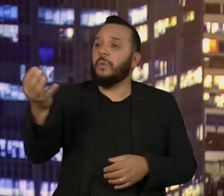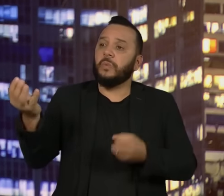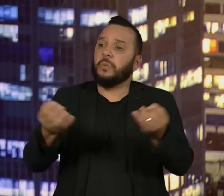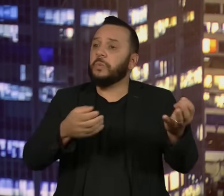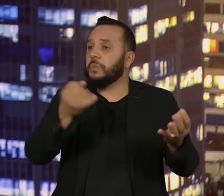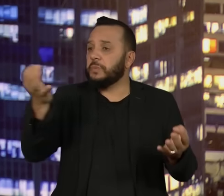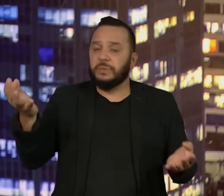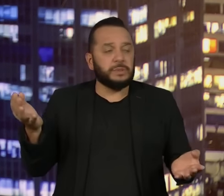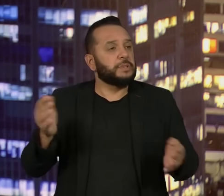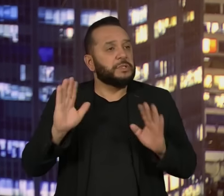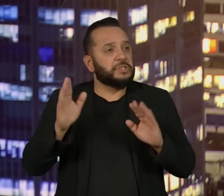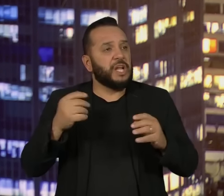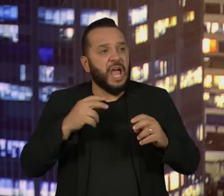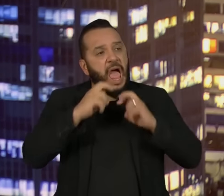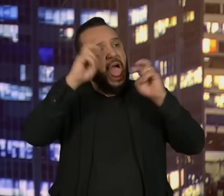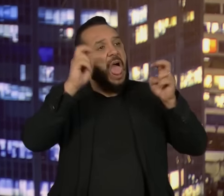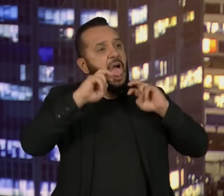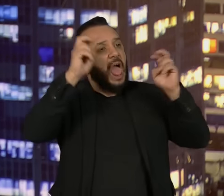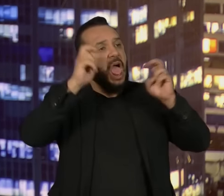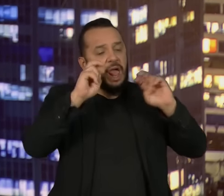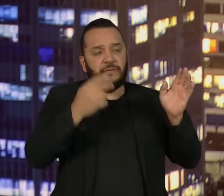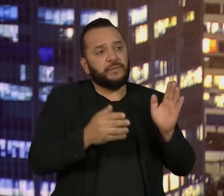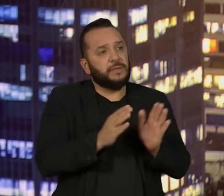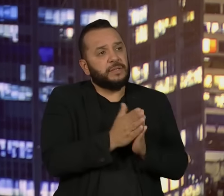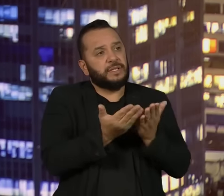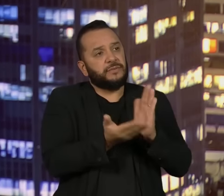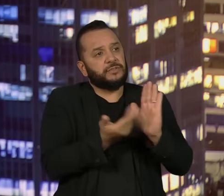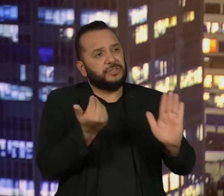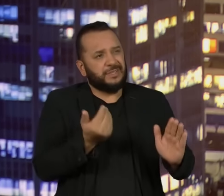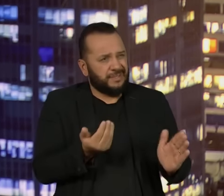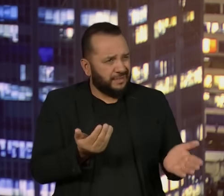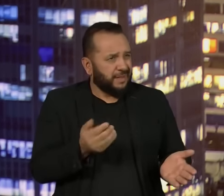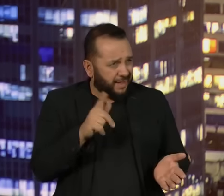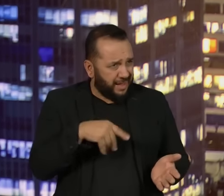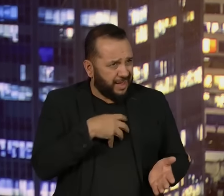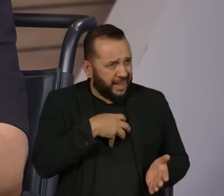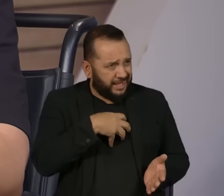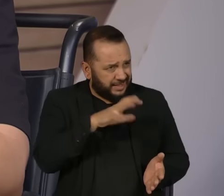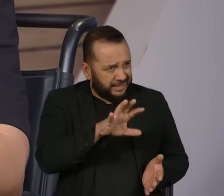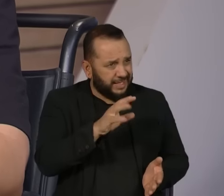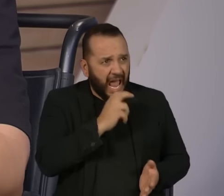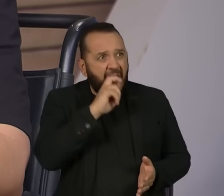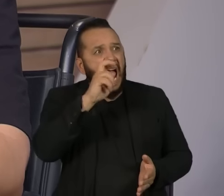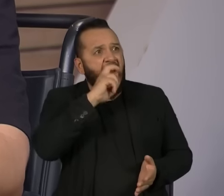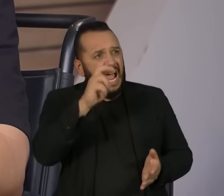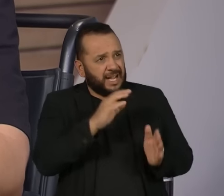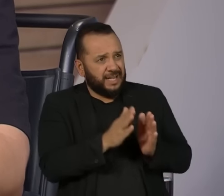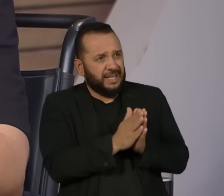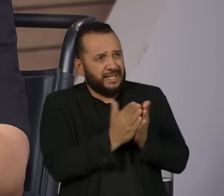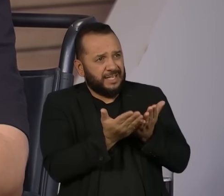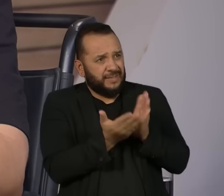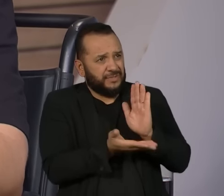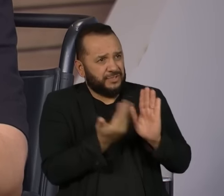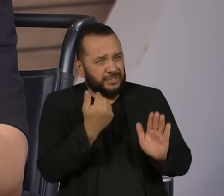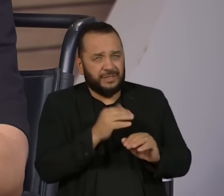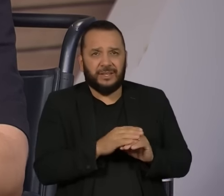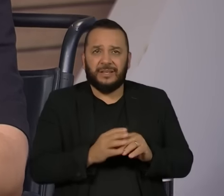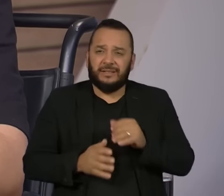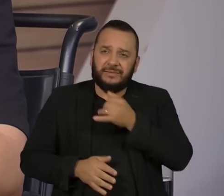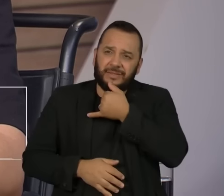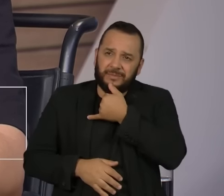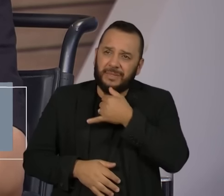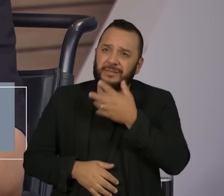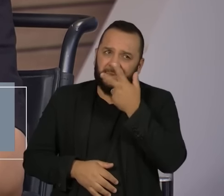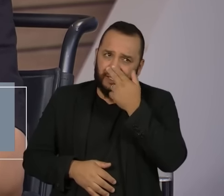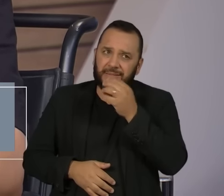livros. Quem grita mais alto tira livro de circulação hoje em dia, Lísias? Pois é, infelizmente está parecendo que sim, não é? Que